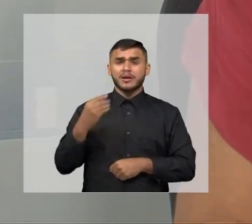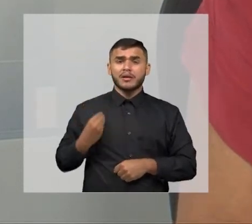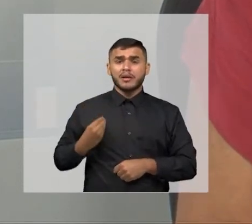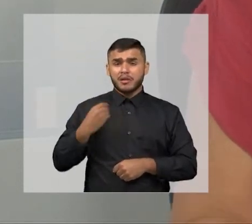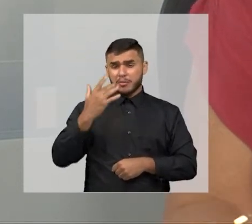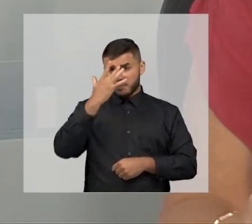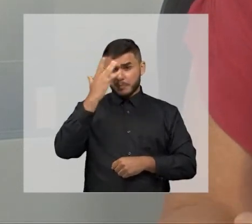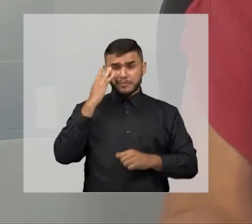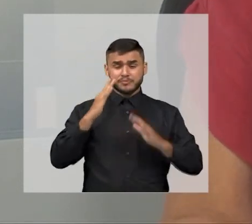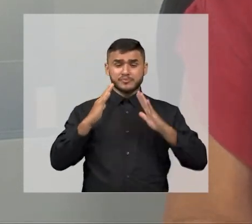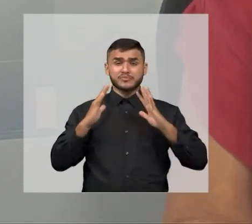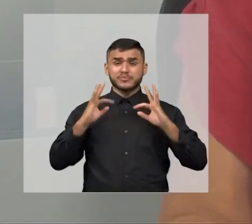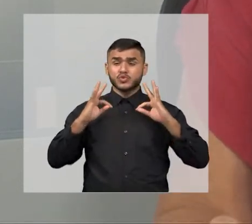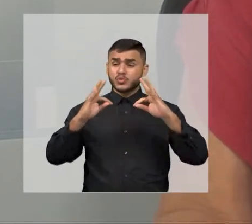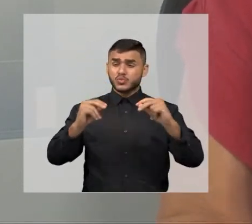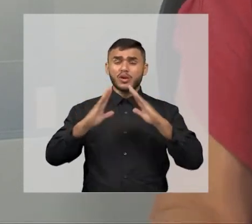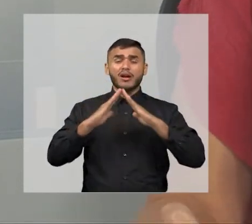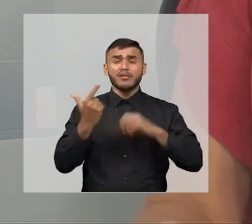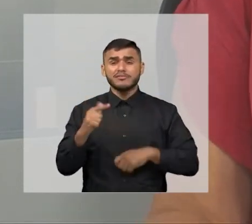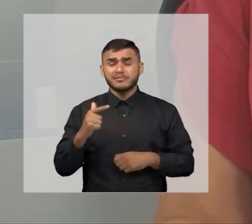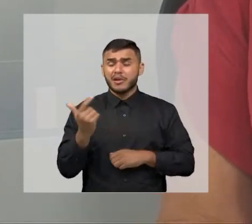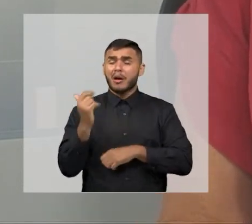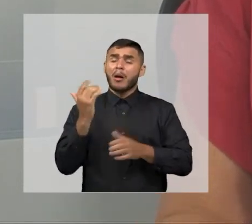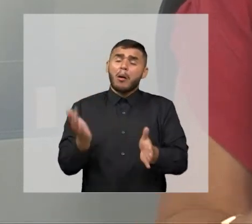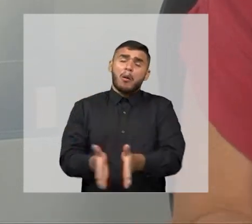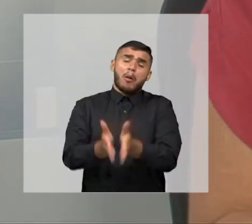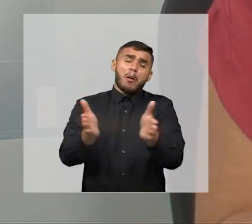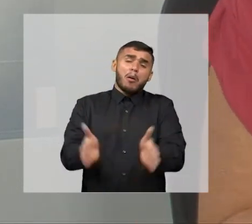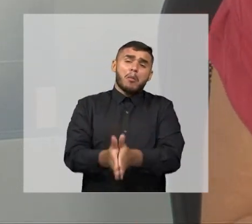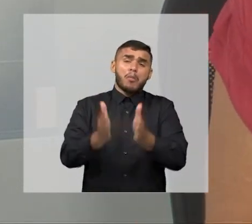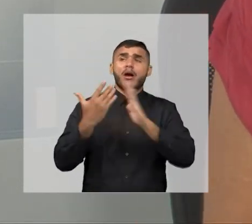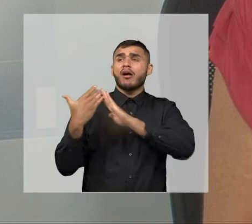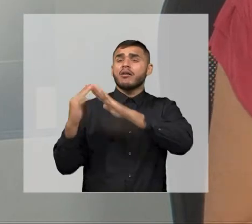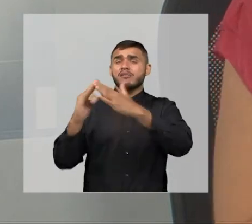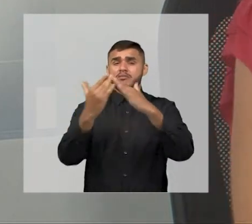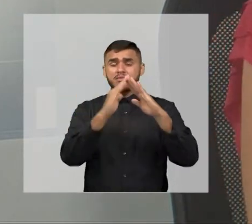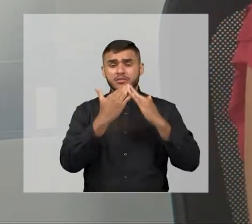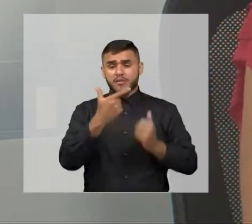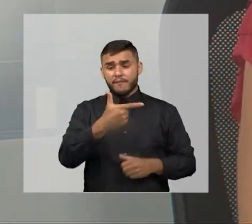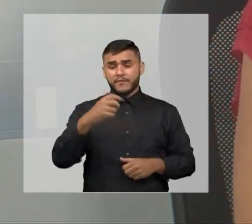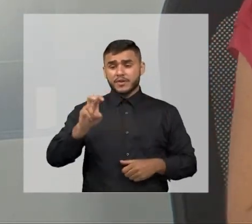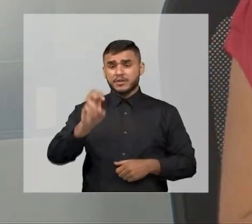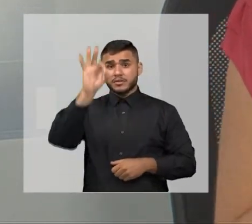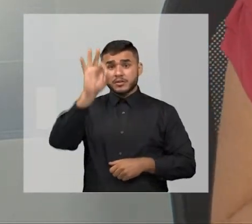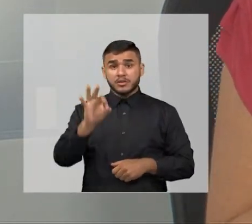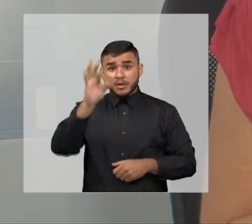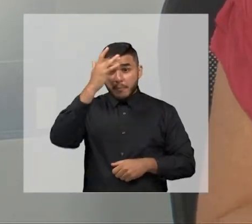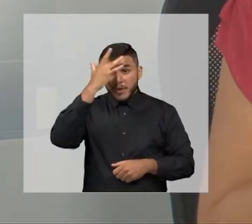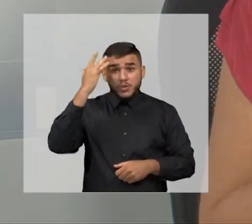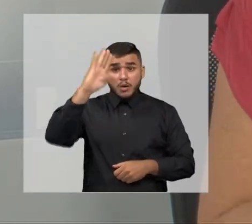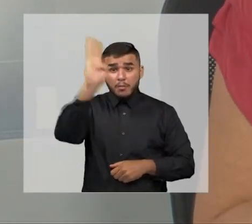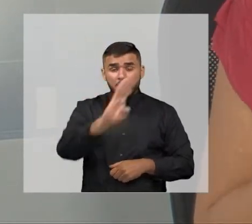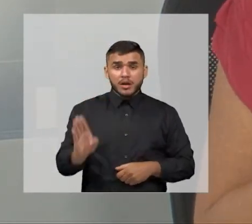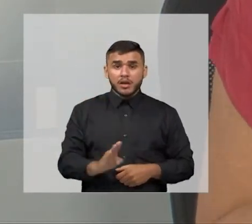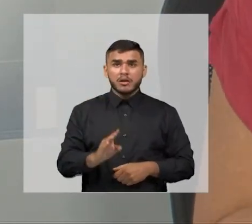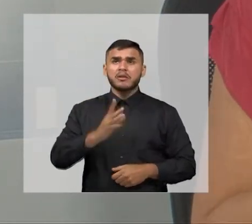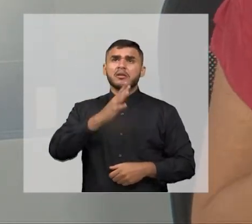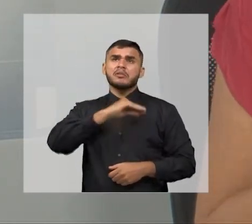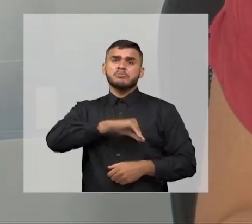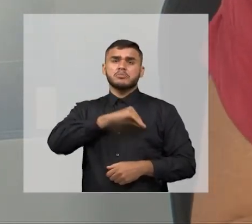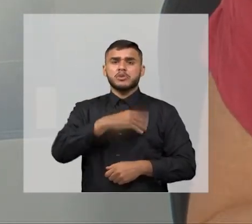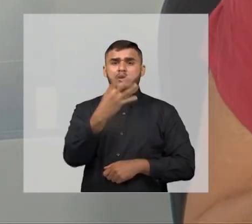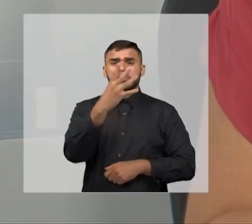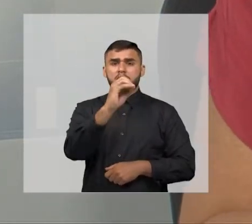população vivendo abaixo da linha de pobreza. O que é que significa isso? 25% do povo brasileiro está vivendo com menos